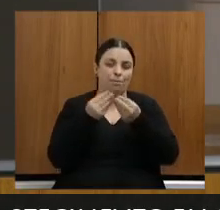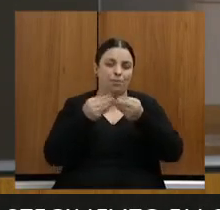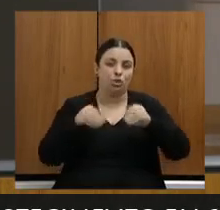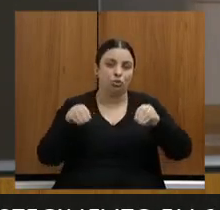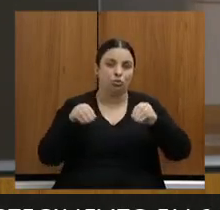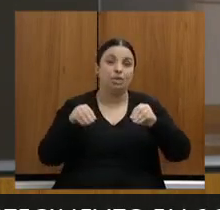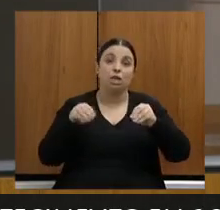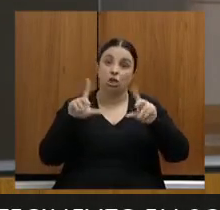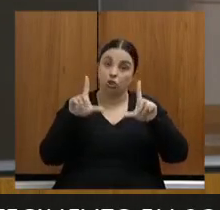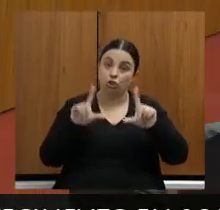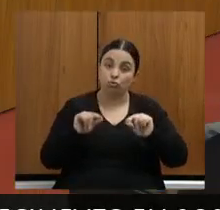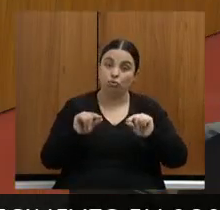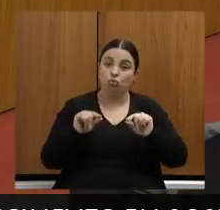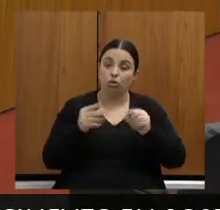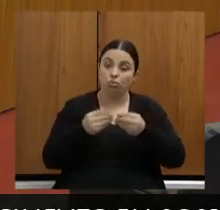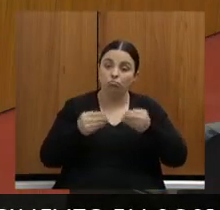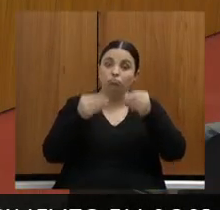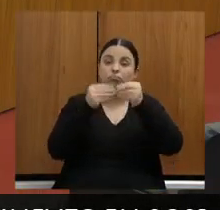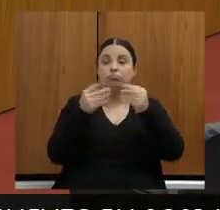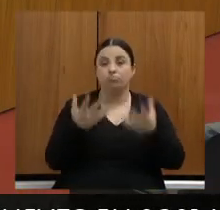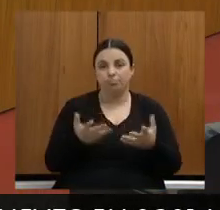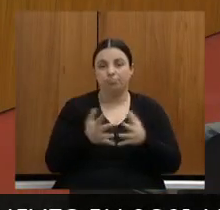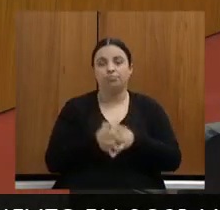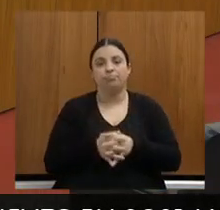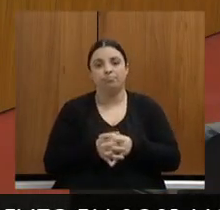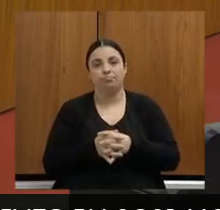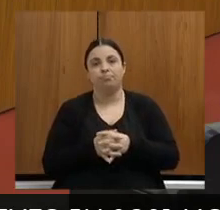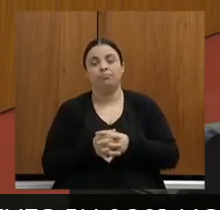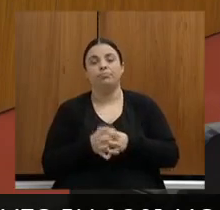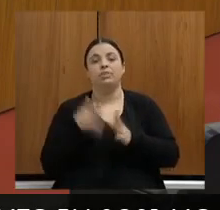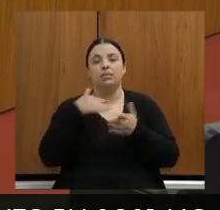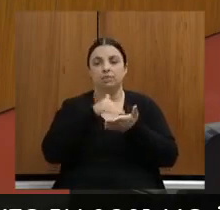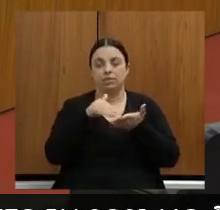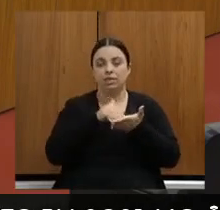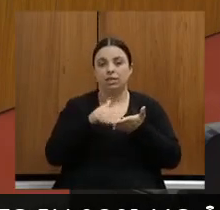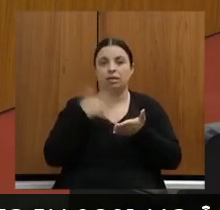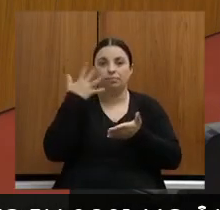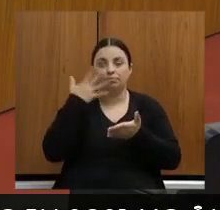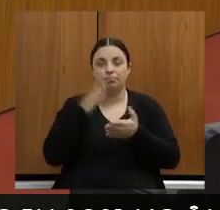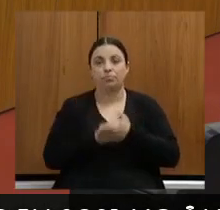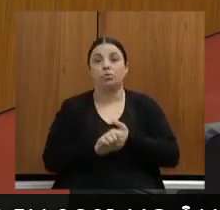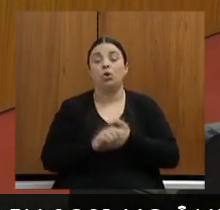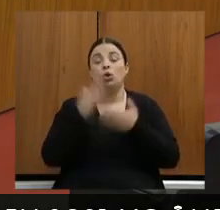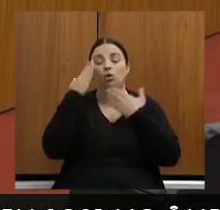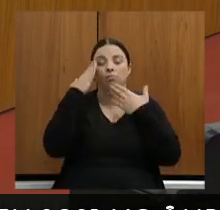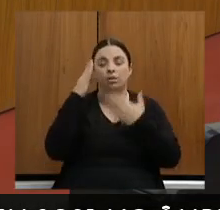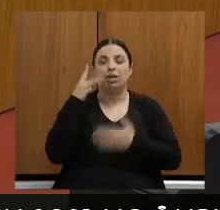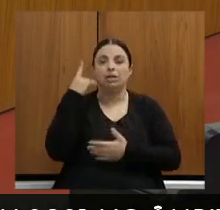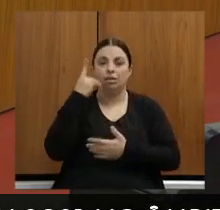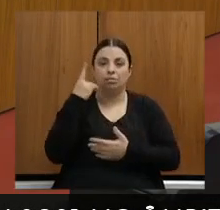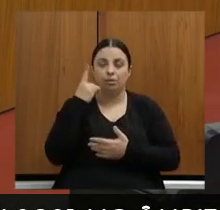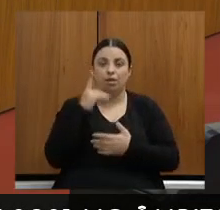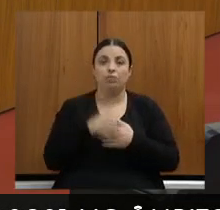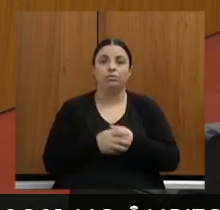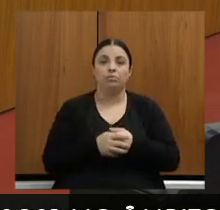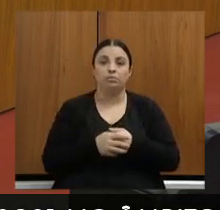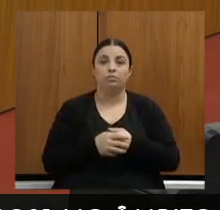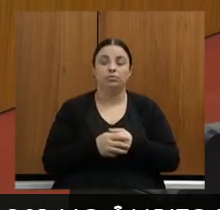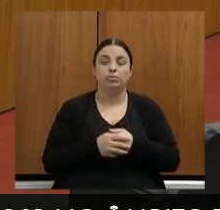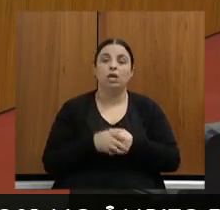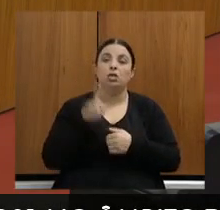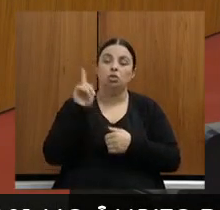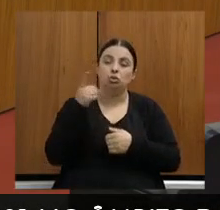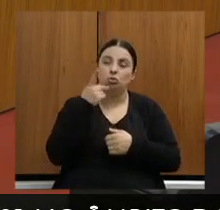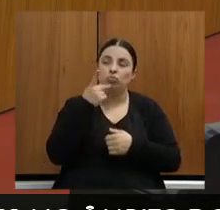Pequenos produtores é uma palavra secretária é muito obrigado a deputado primeiramente sobre